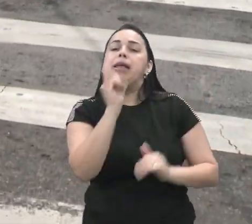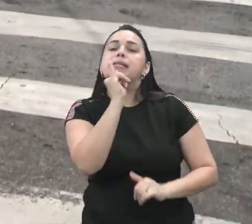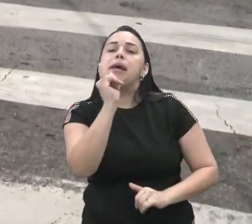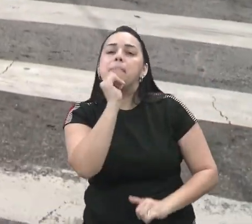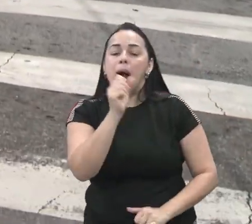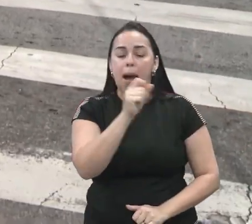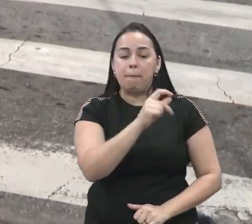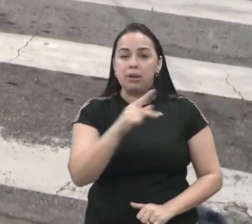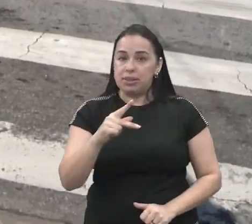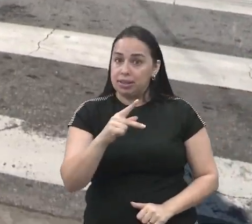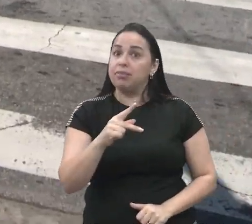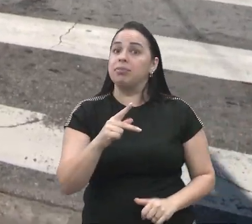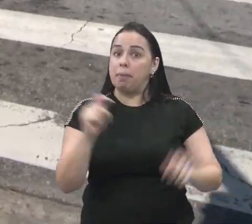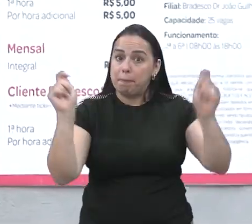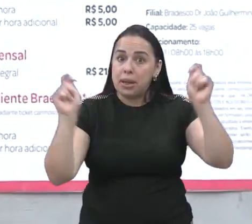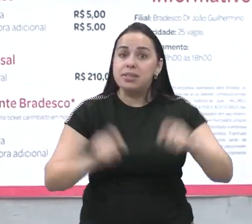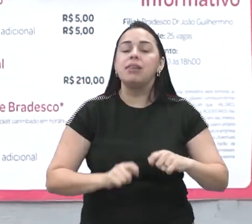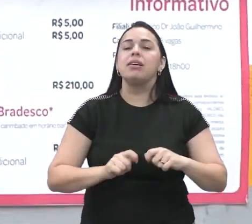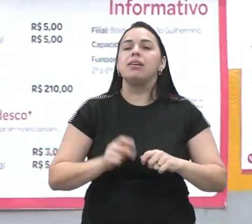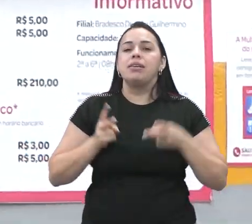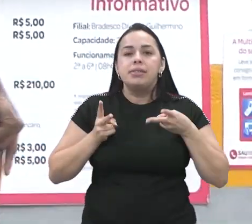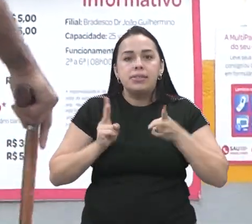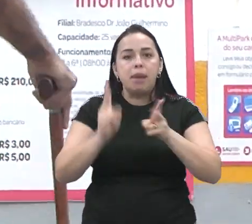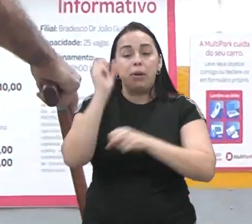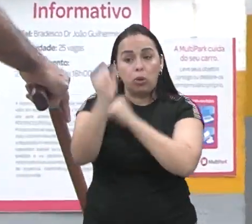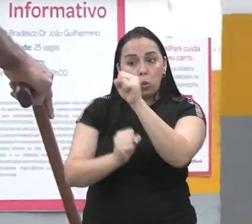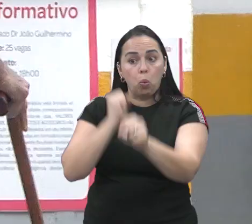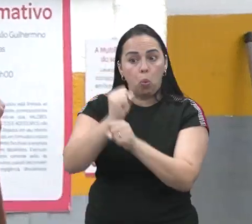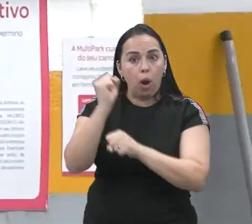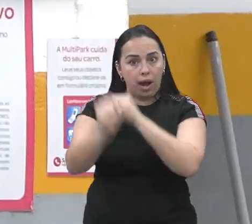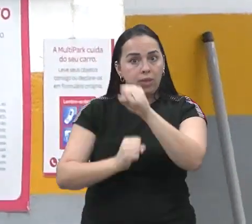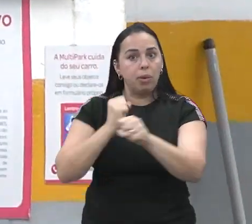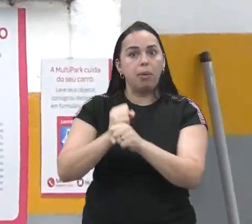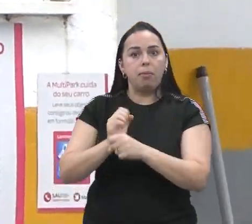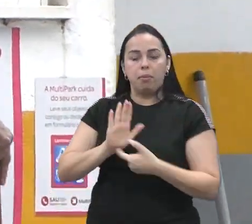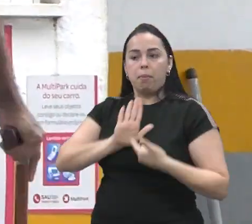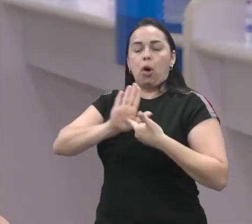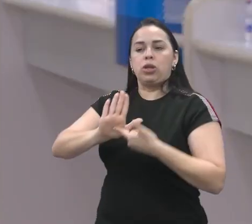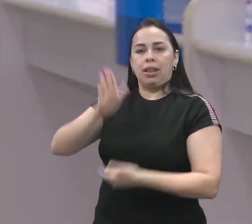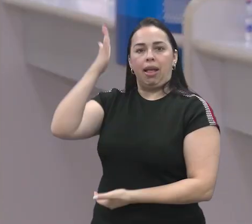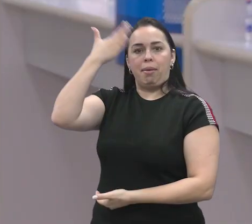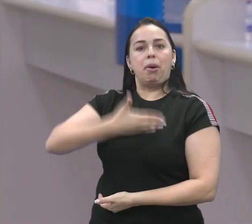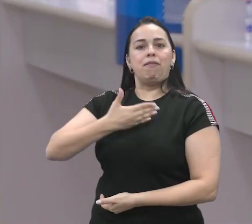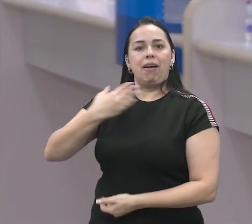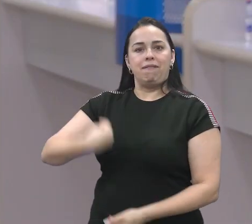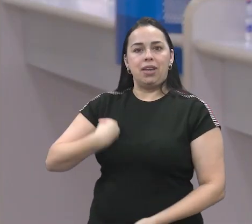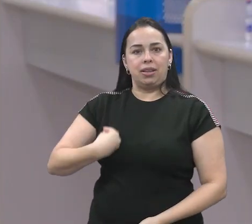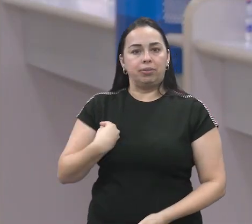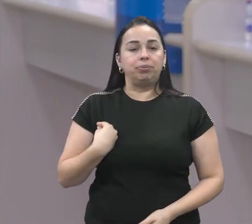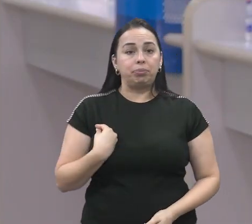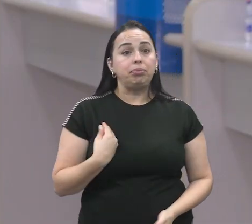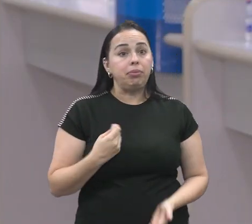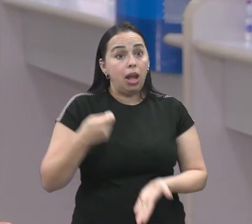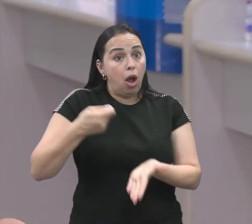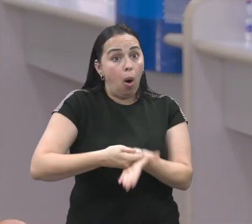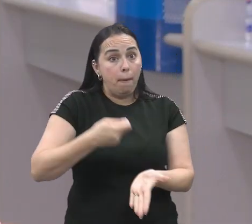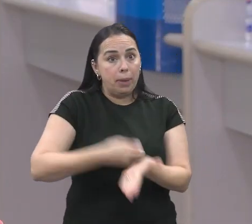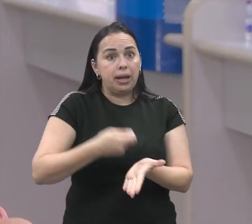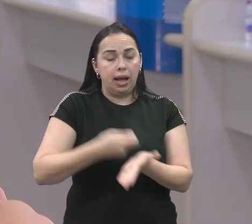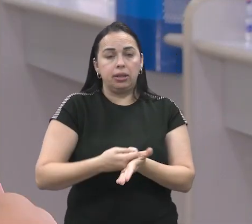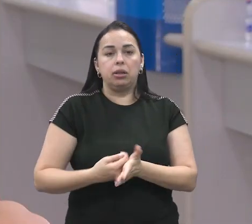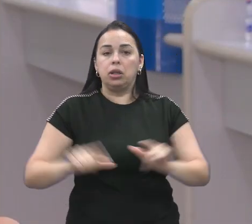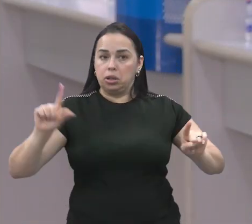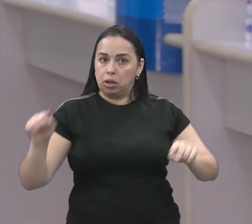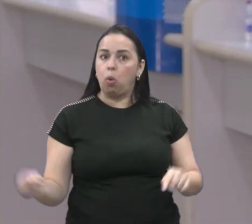as aposentadorias e pensões, precisam realizar anualmente a prova de vida. A prova de vida, ela é uma